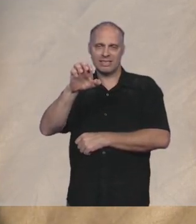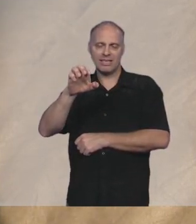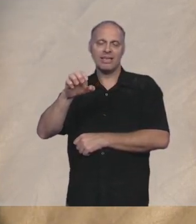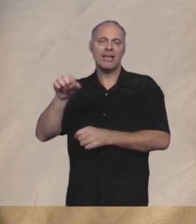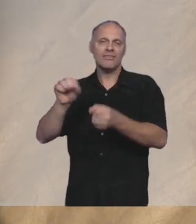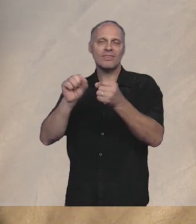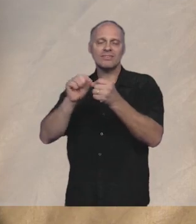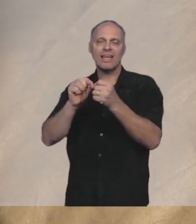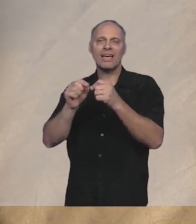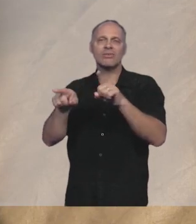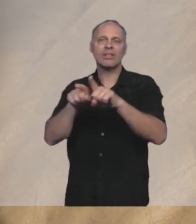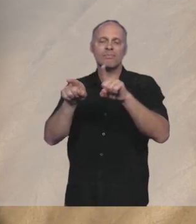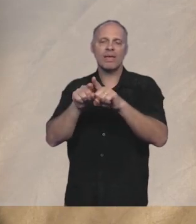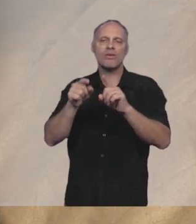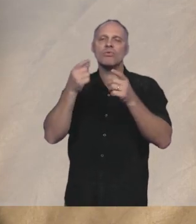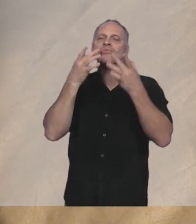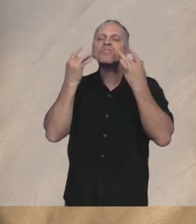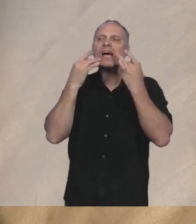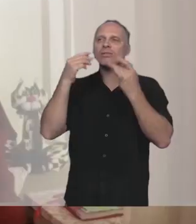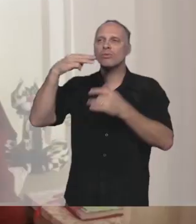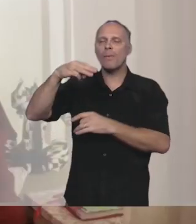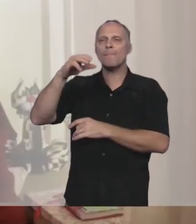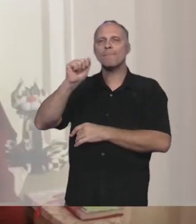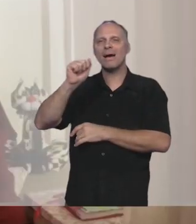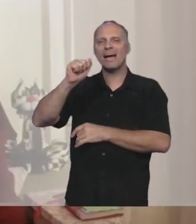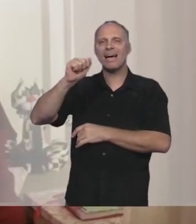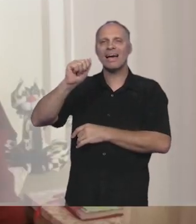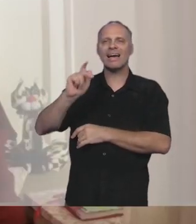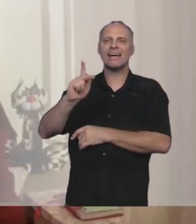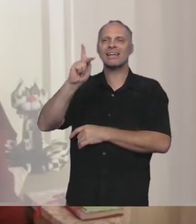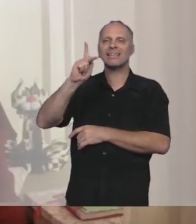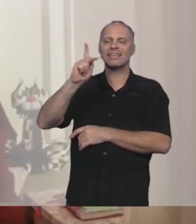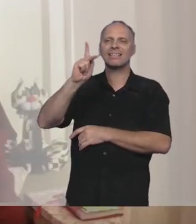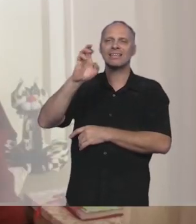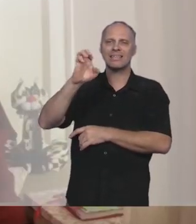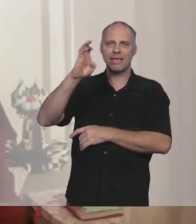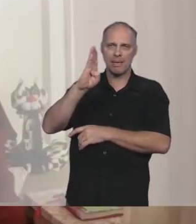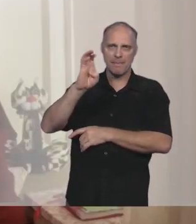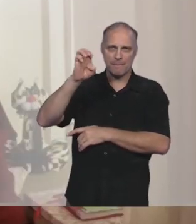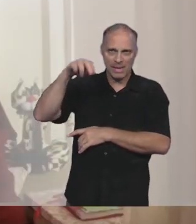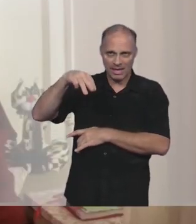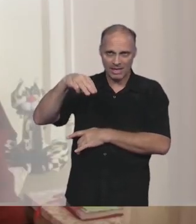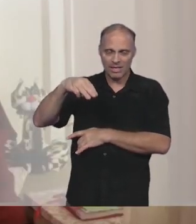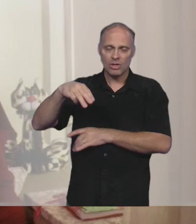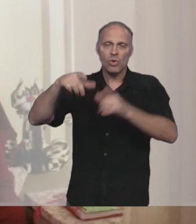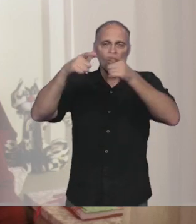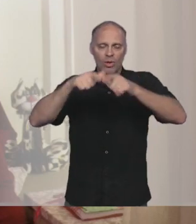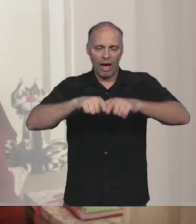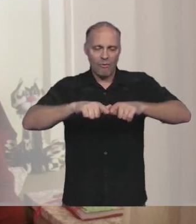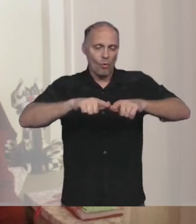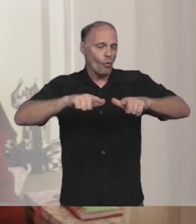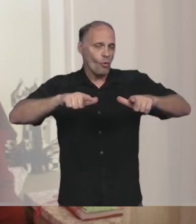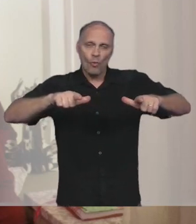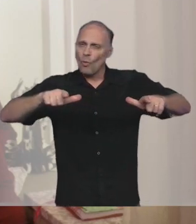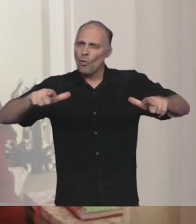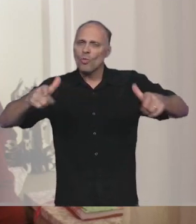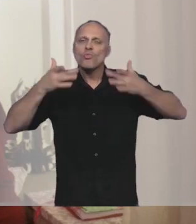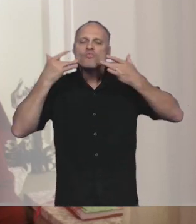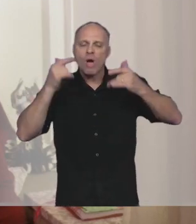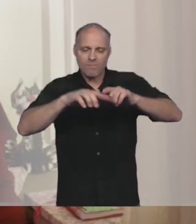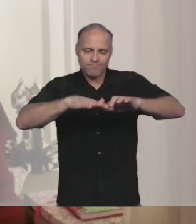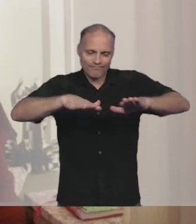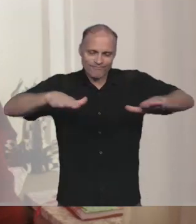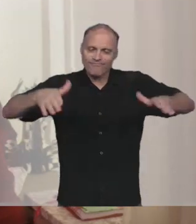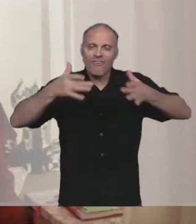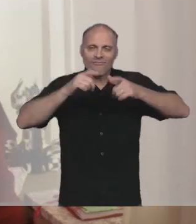com espaço vazio praticamente, um cenário estilizado, modernizado. Eles fizeram, vamos